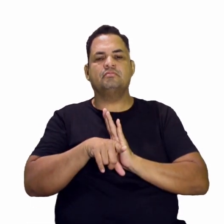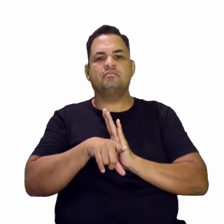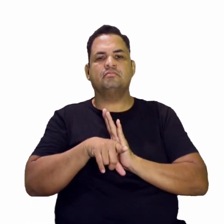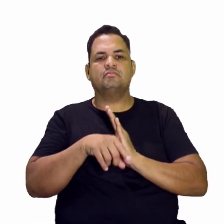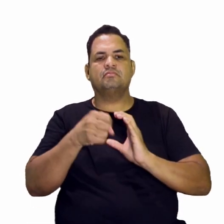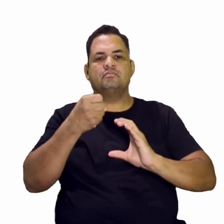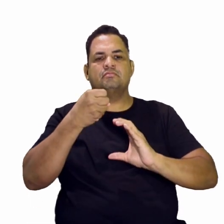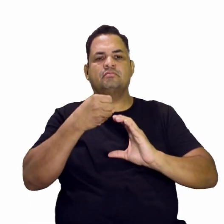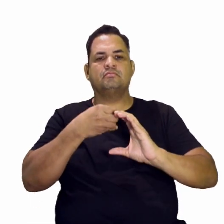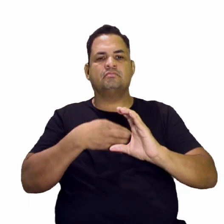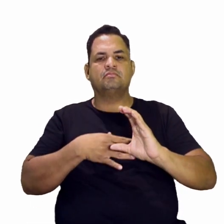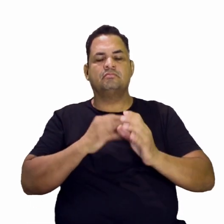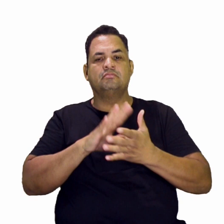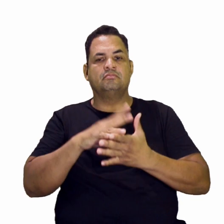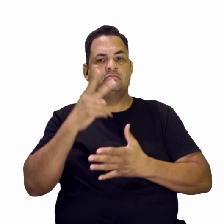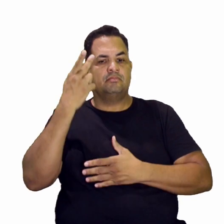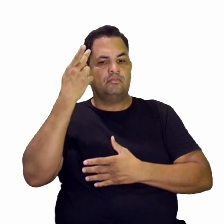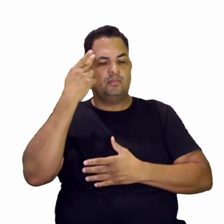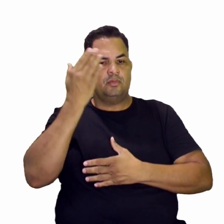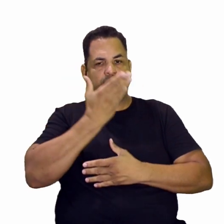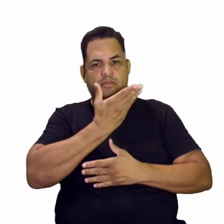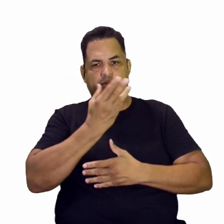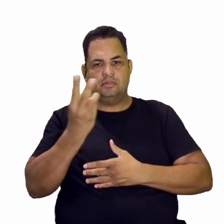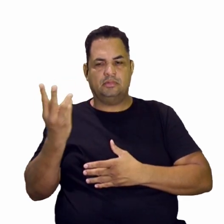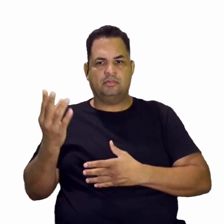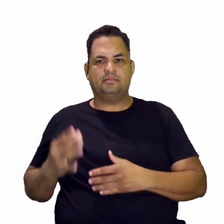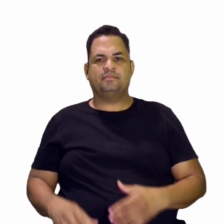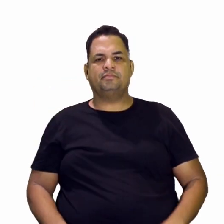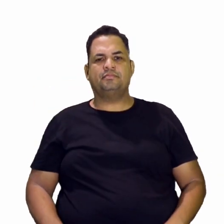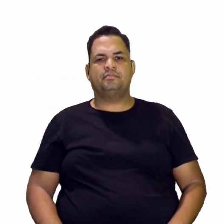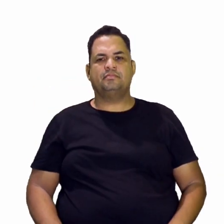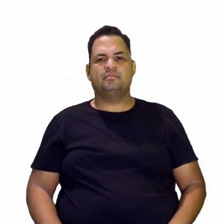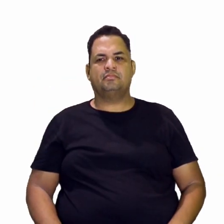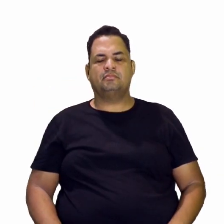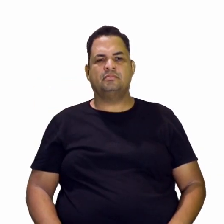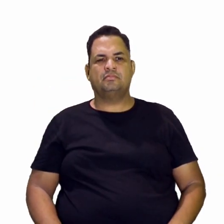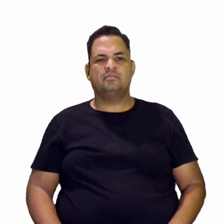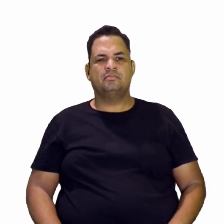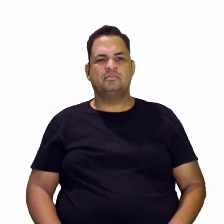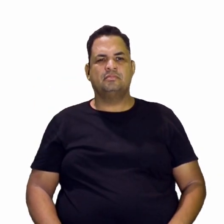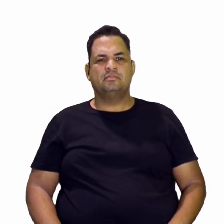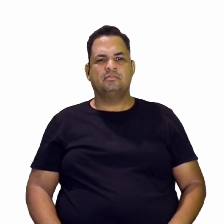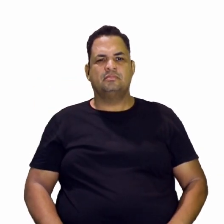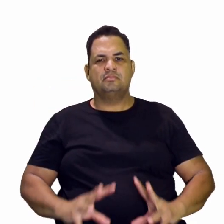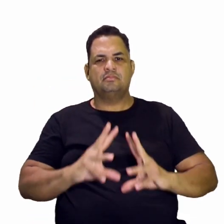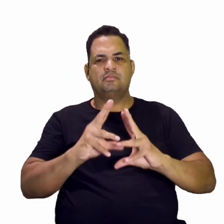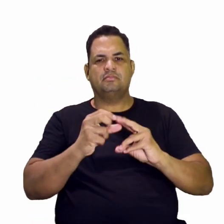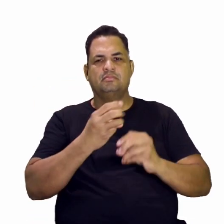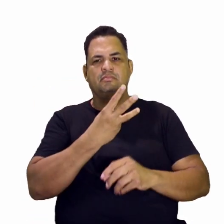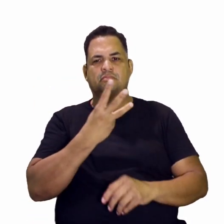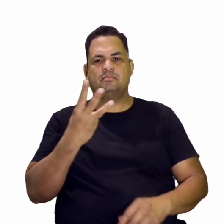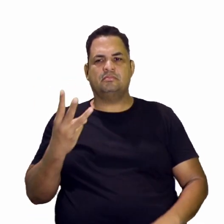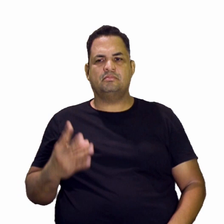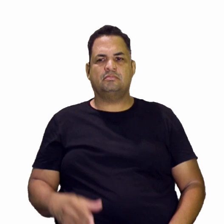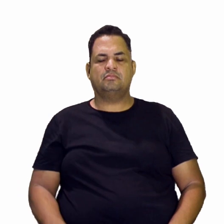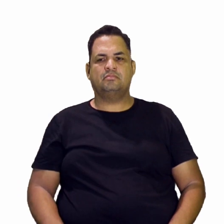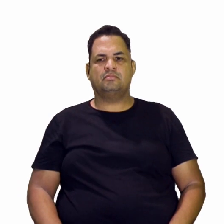uma característica comum, certo? Comum a todas esses